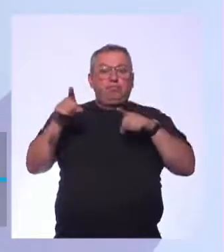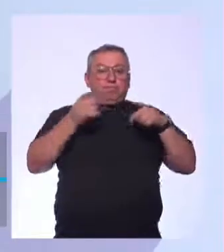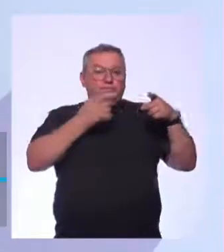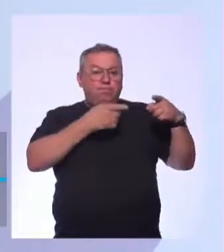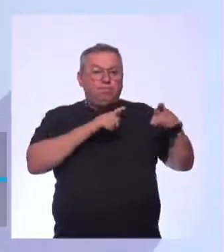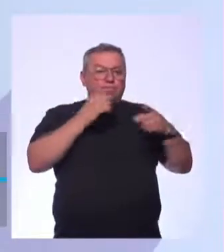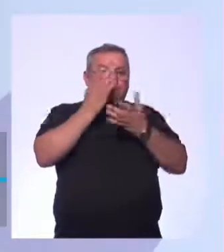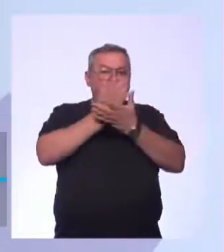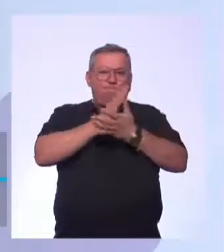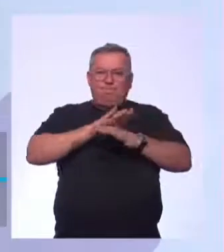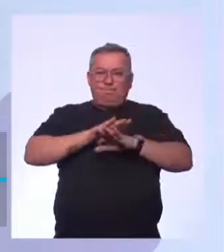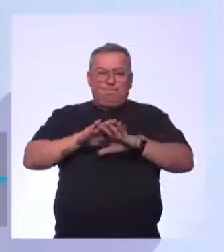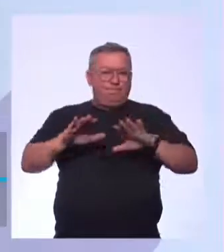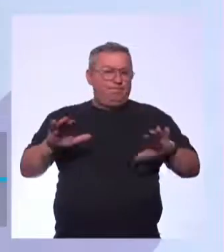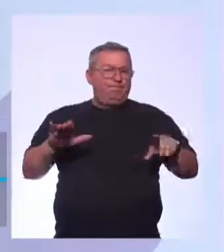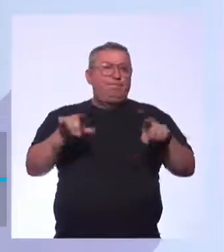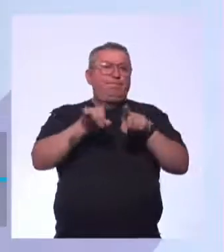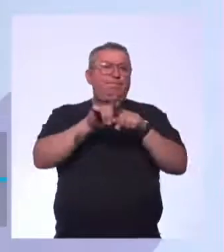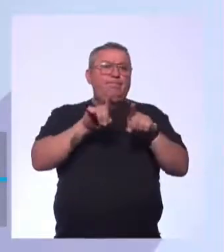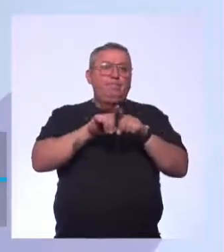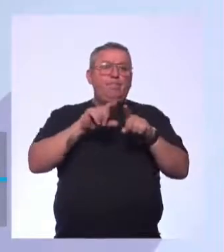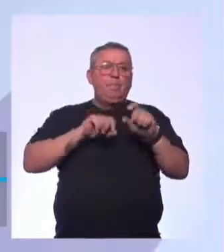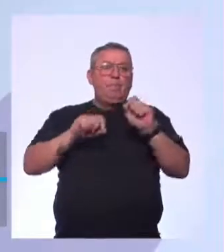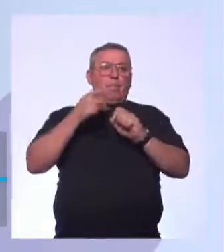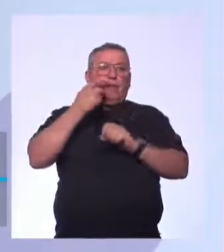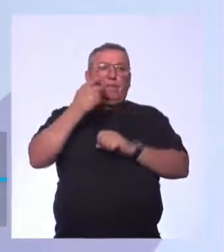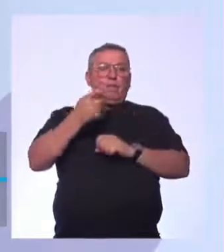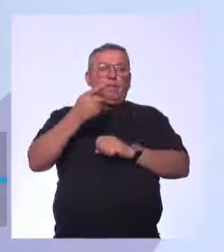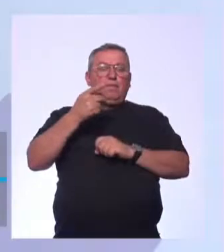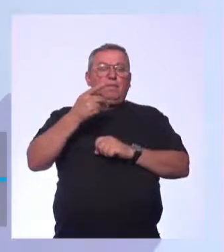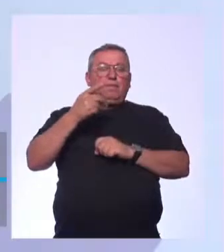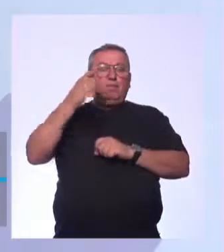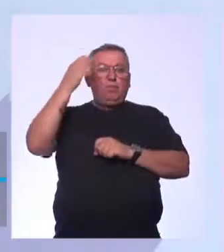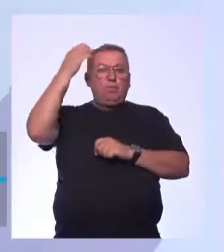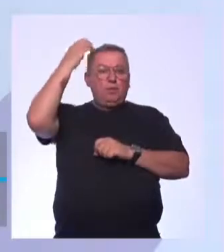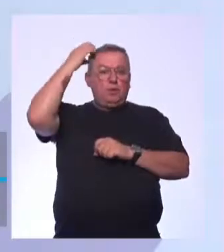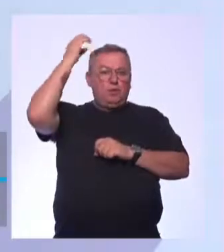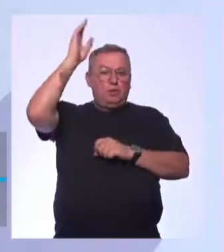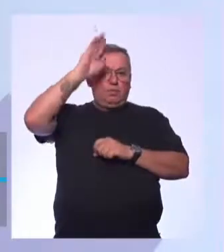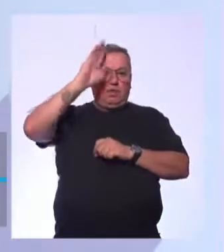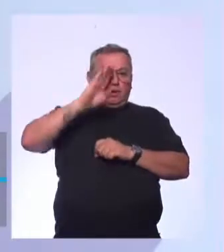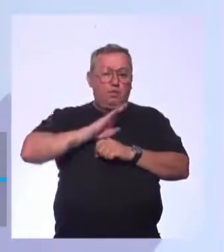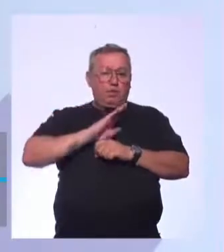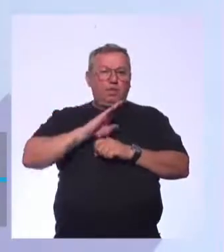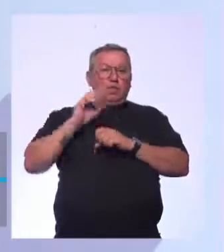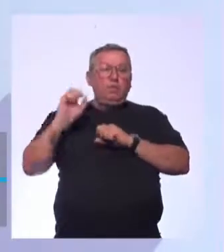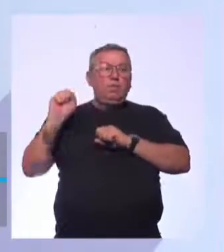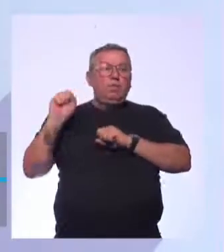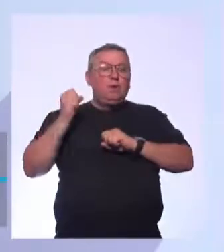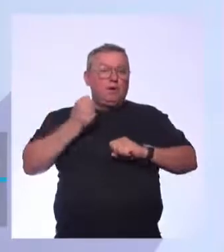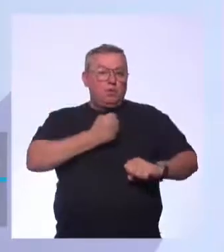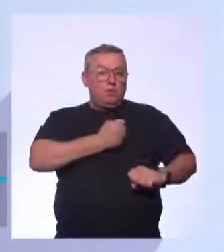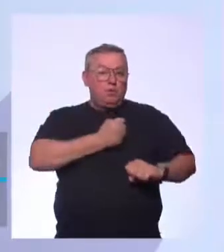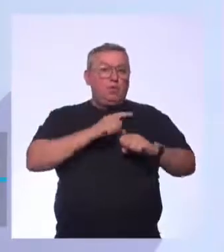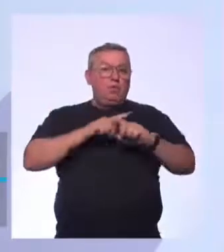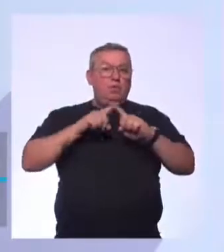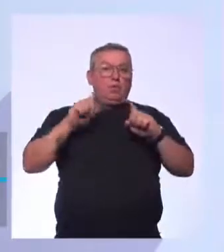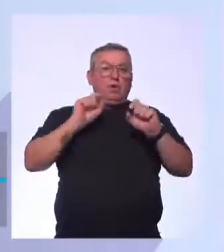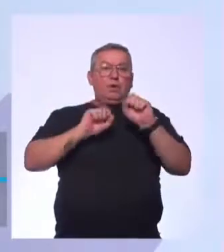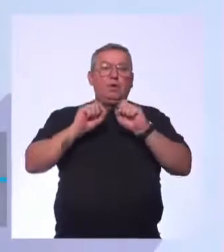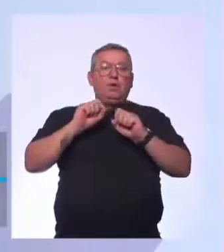contestação e ele se coloca aí como imperador do Brasil. Mas vamos na sequência.